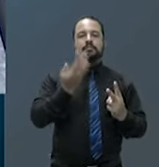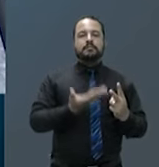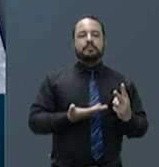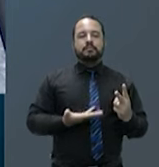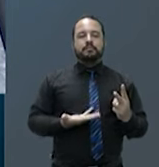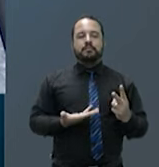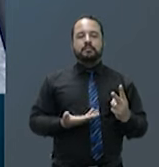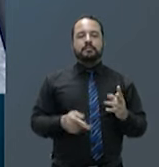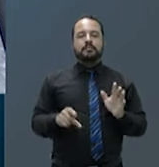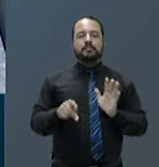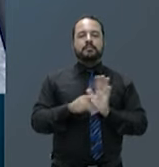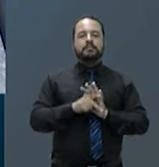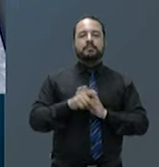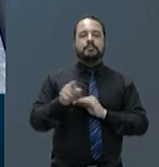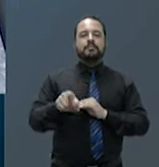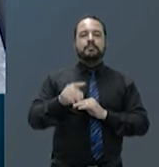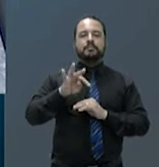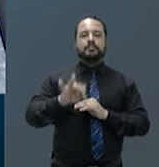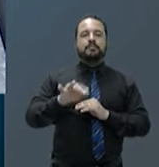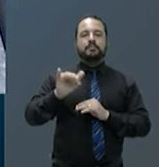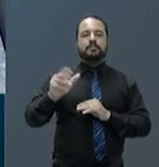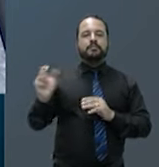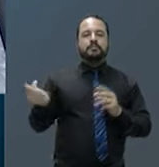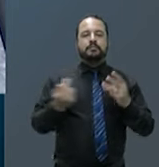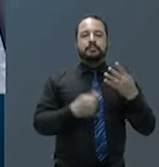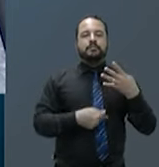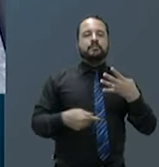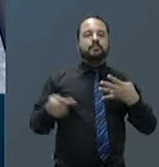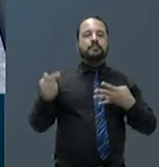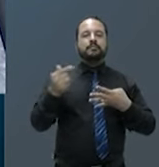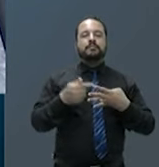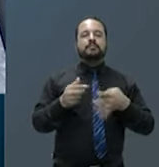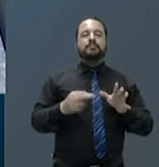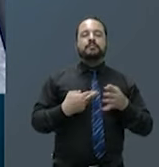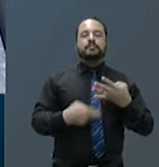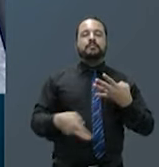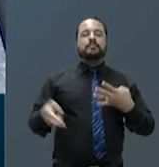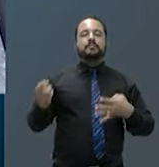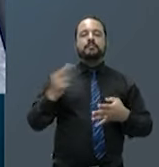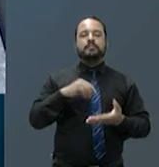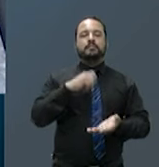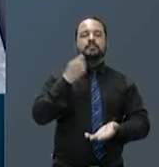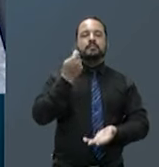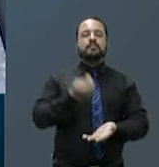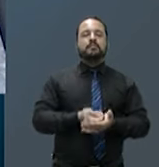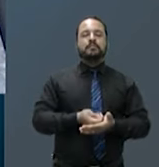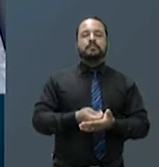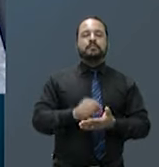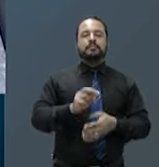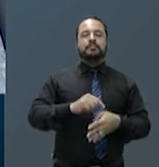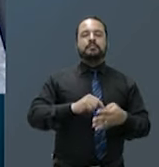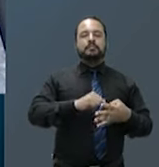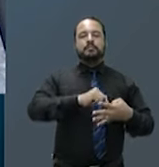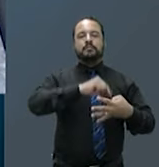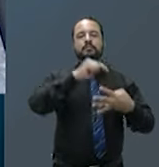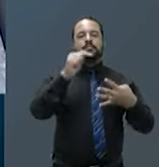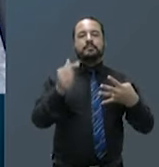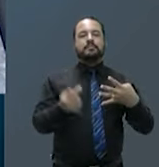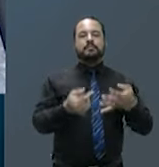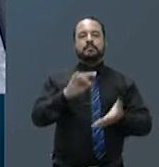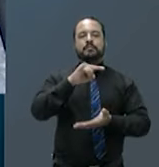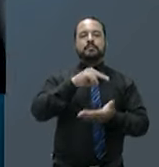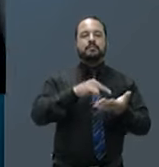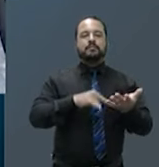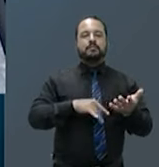próprio STF, insurgindo-se por recurso contra a decisão que mandou devolver os autos sob o fundamento de que